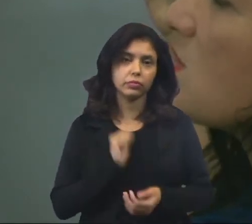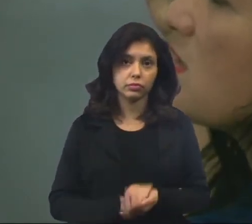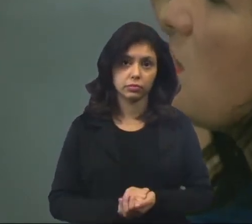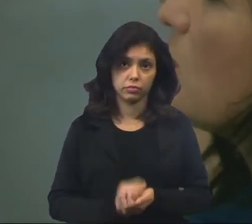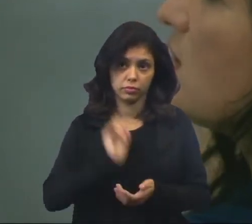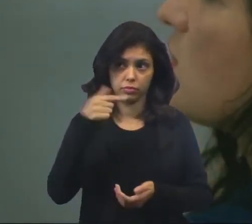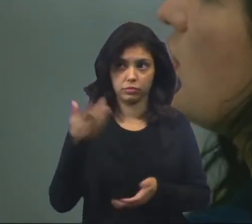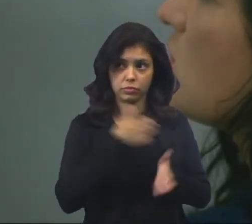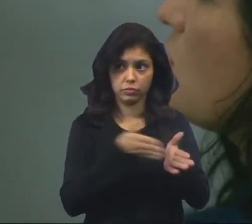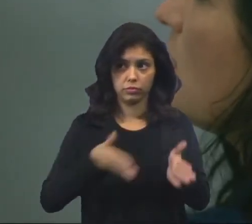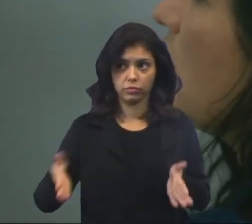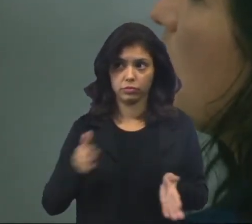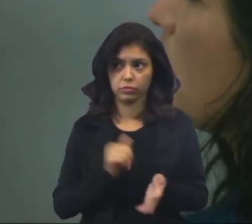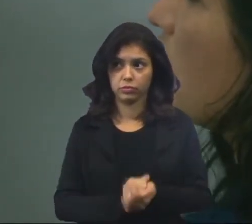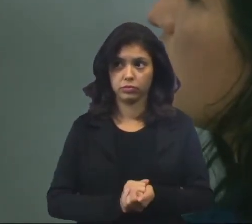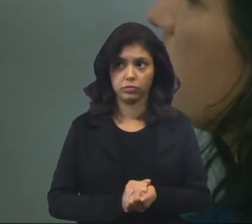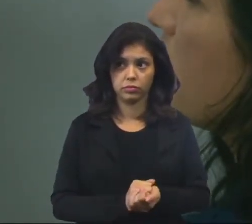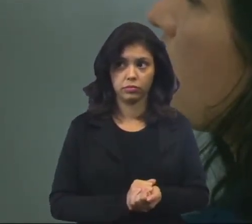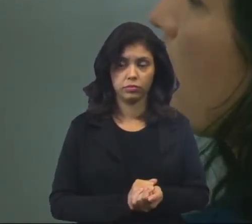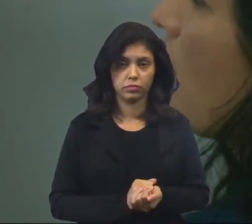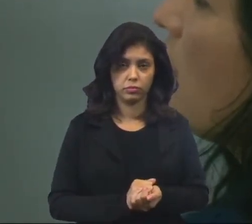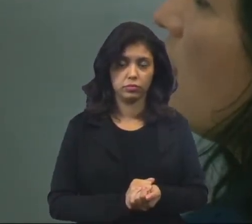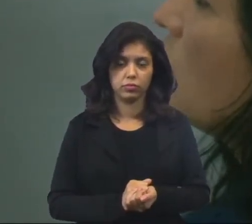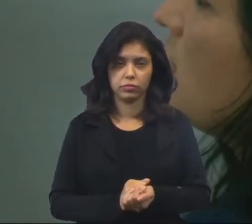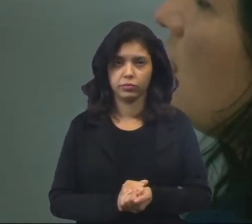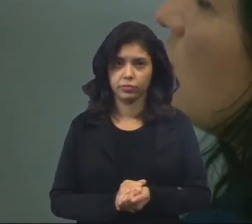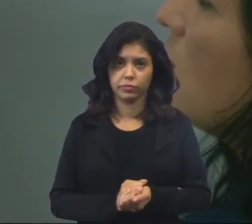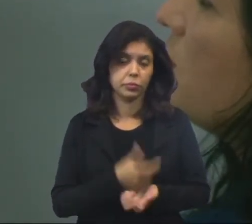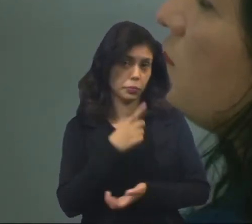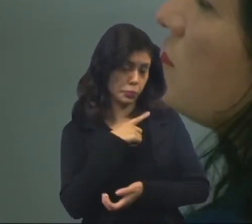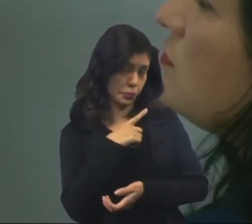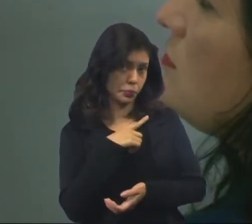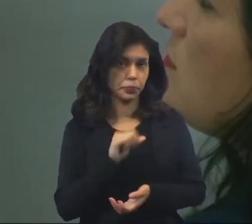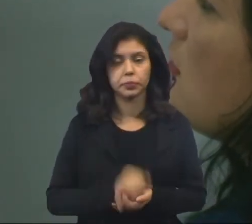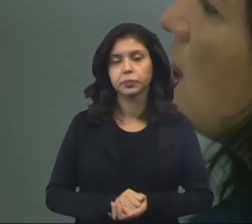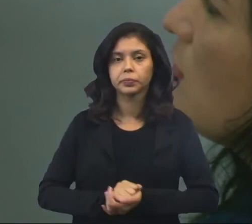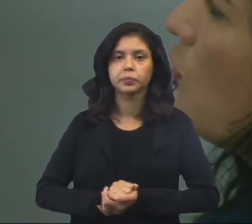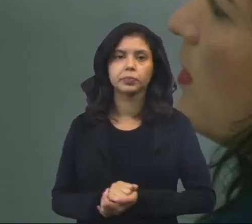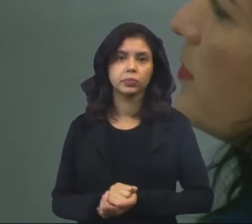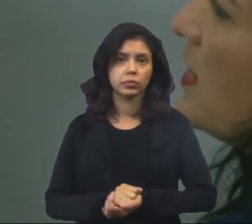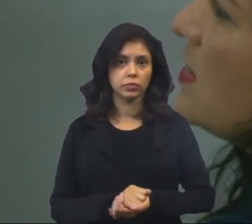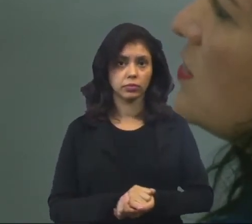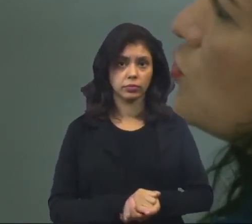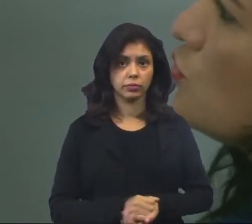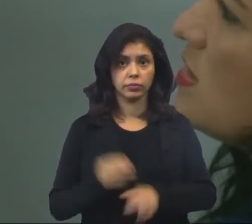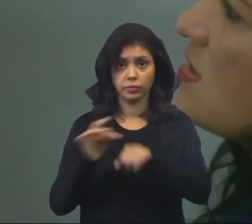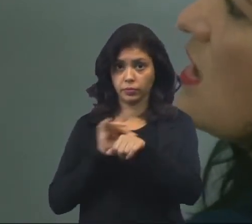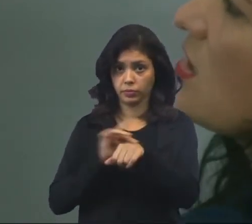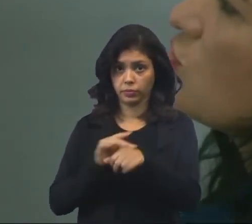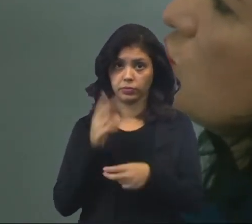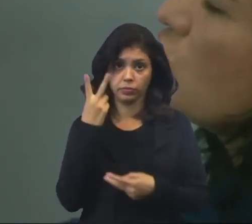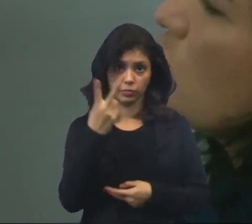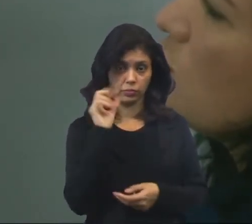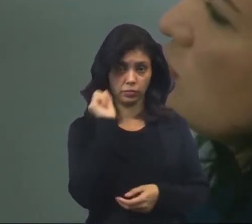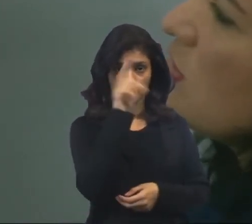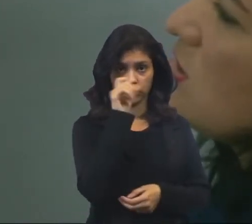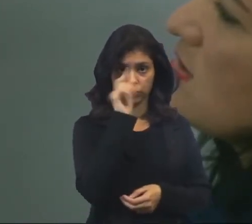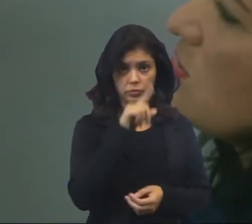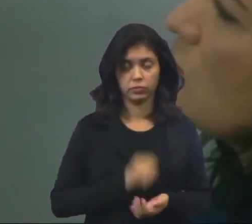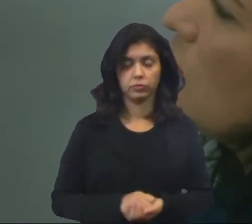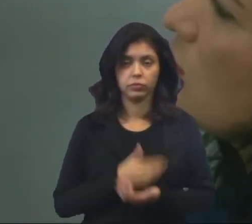a próxima sequência, olha só o que ele me mostra. Eu tenho uma preta, 2 azuis,